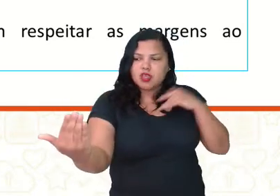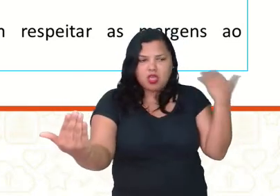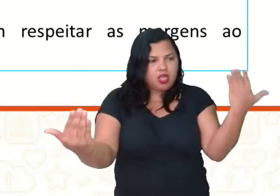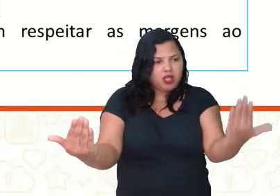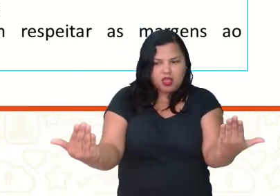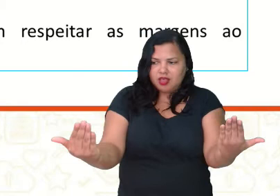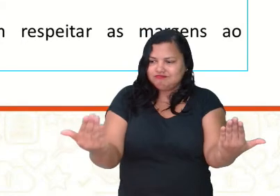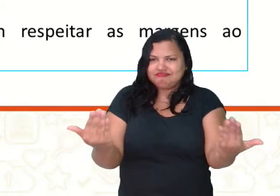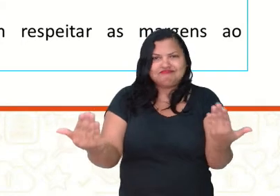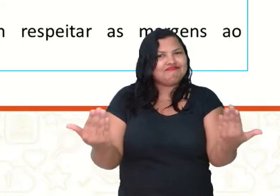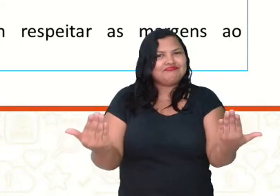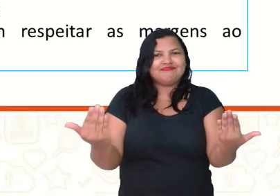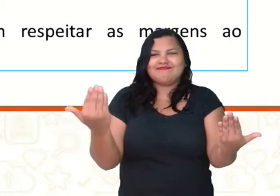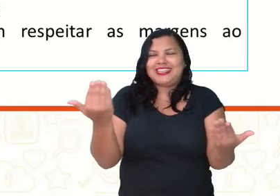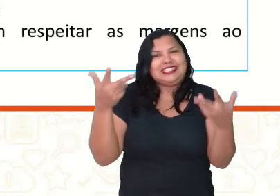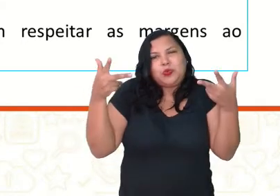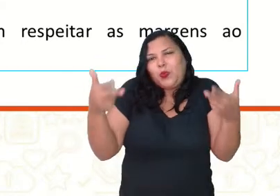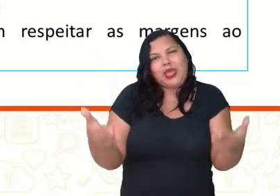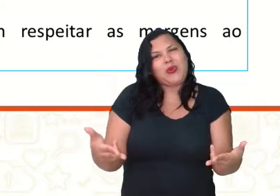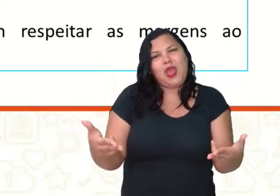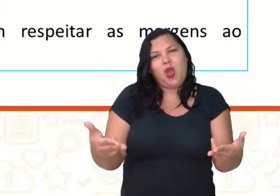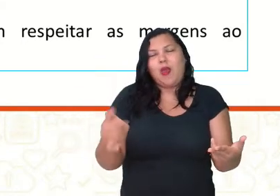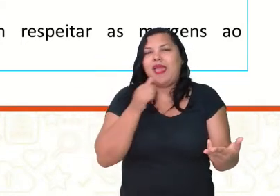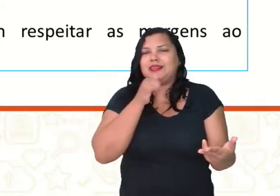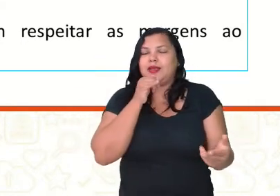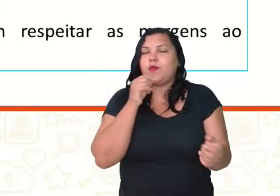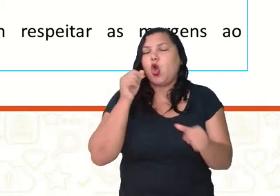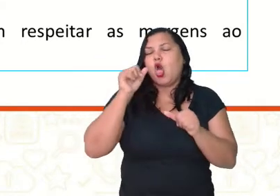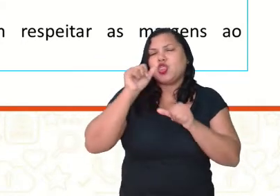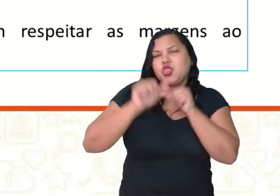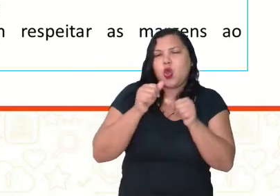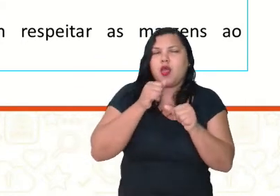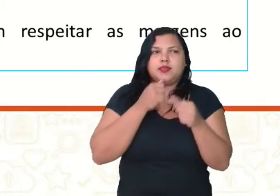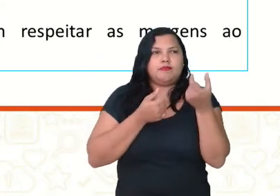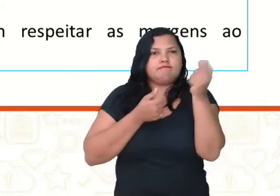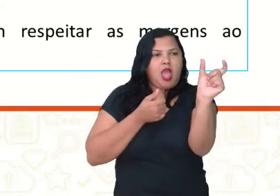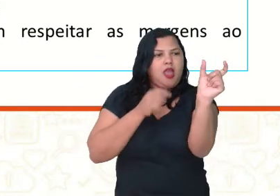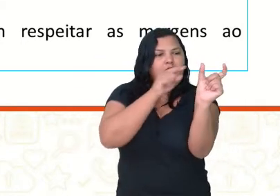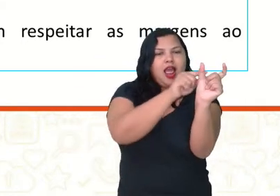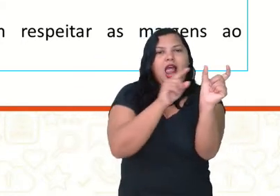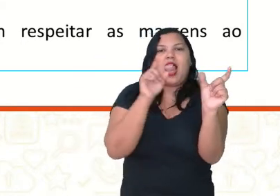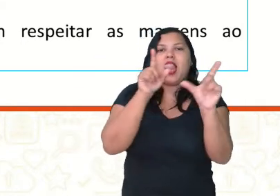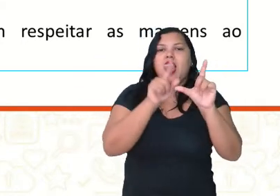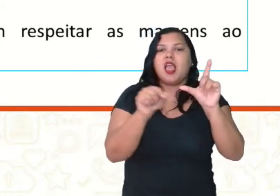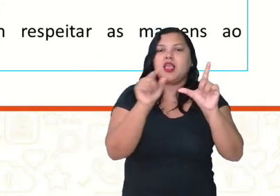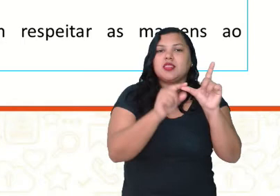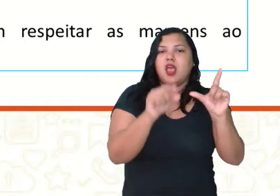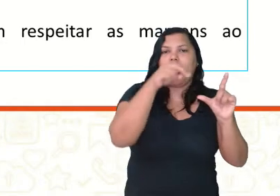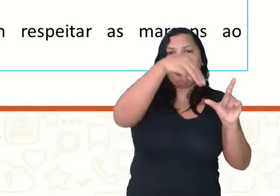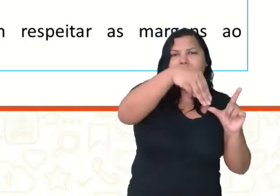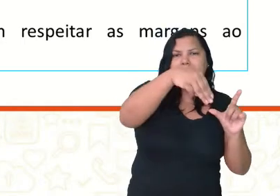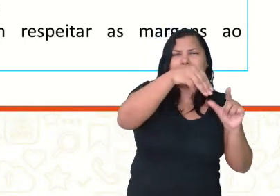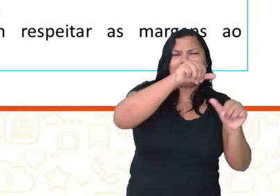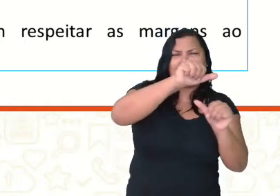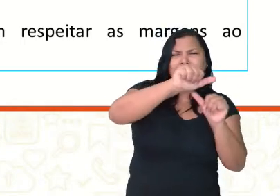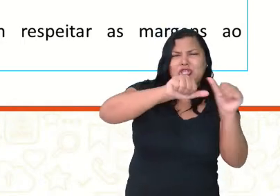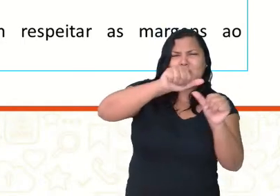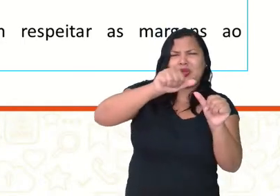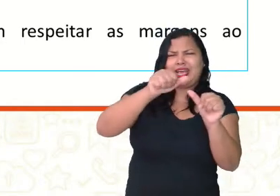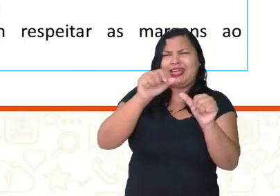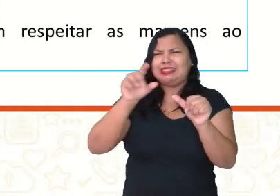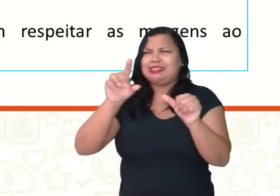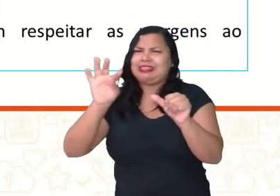troca de letras foneticamente semelhantes, o M pelo N, o T pelo D, né? Deixa de escrever partes de